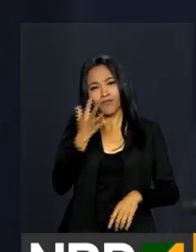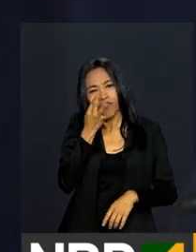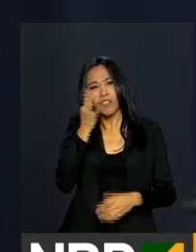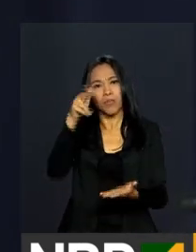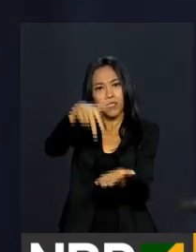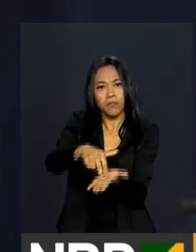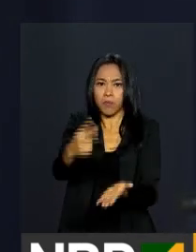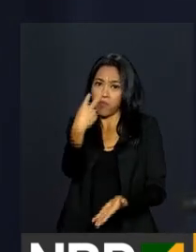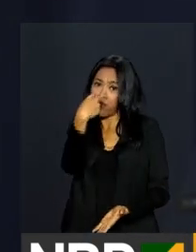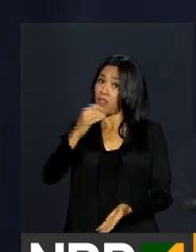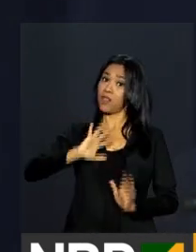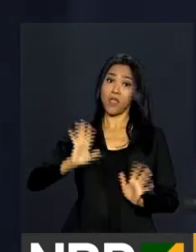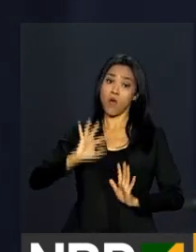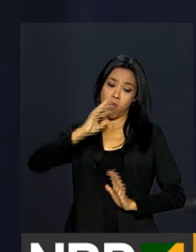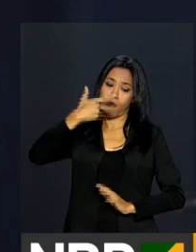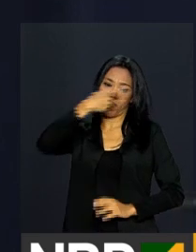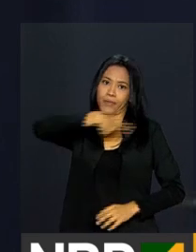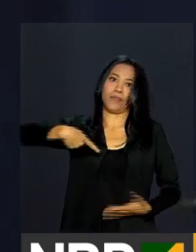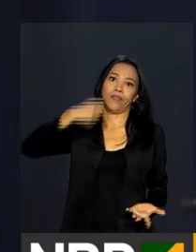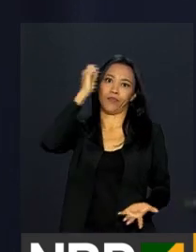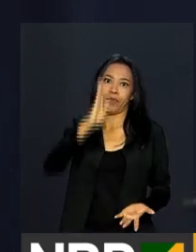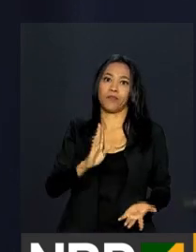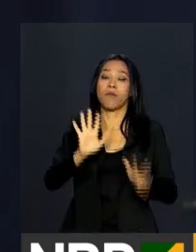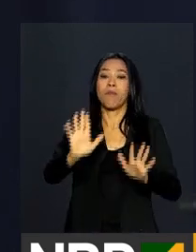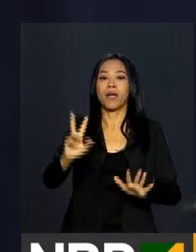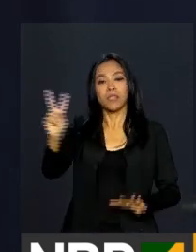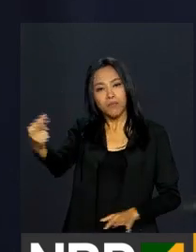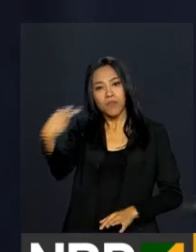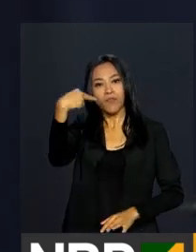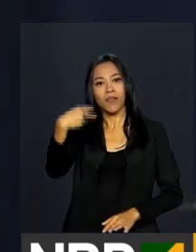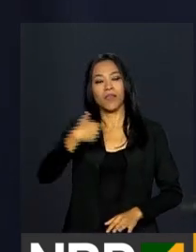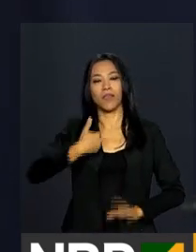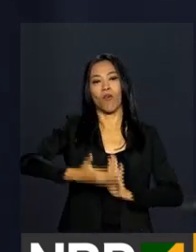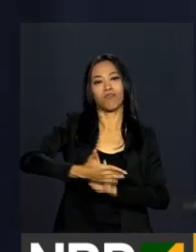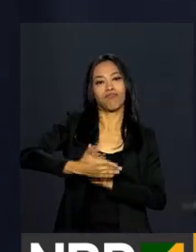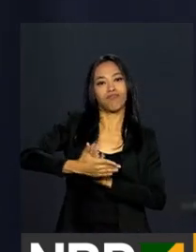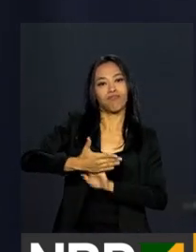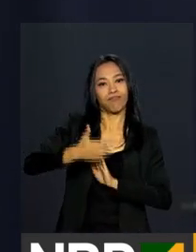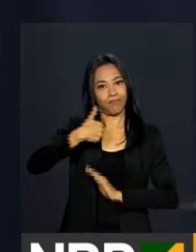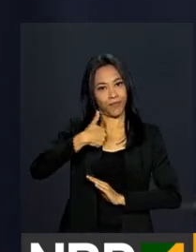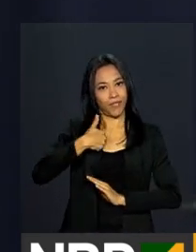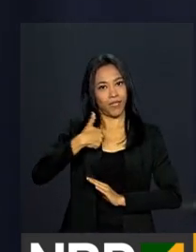não como presidente da República, mas me ver homenageado por um setor que